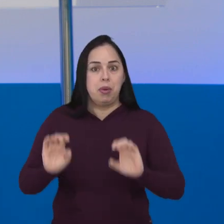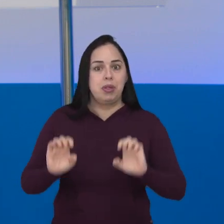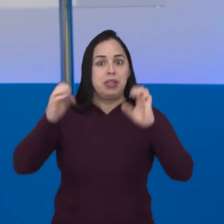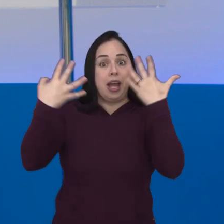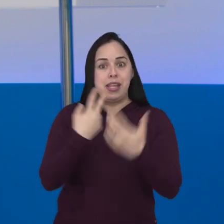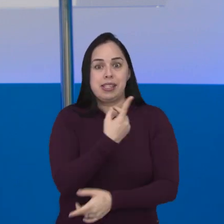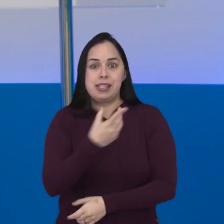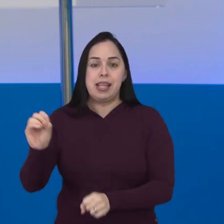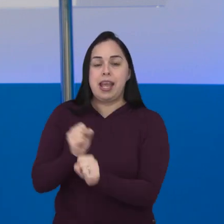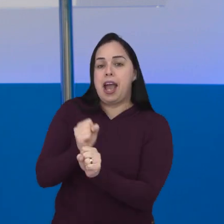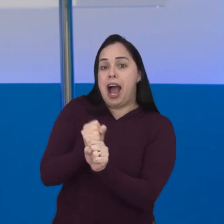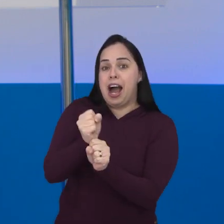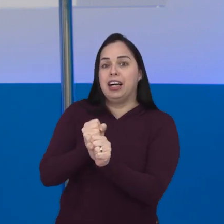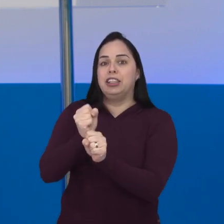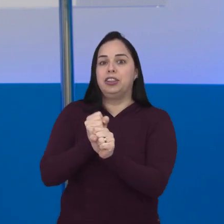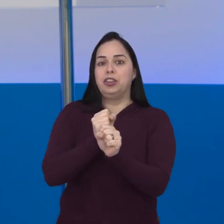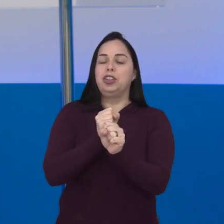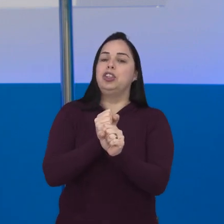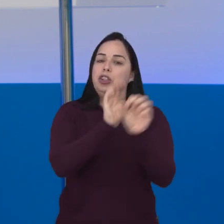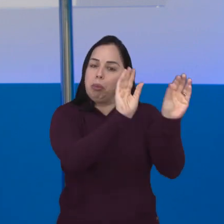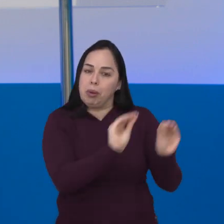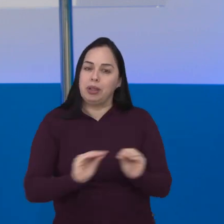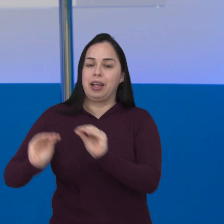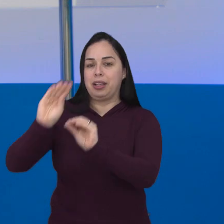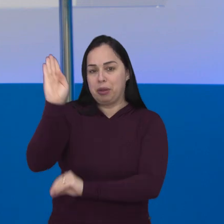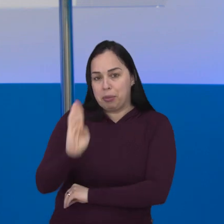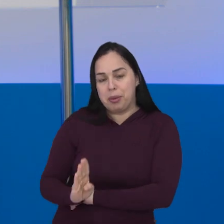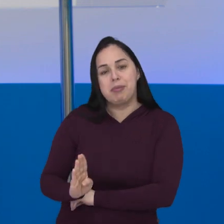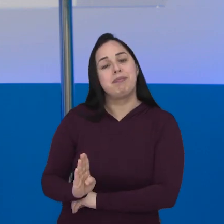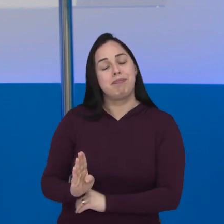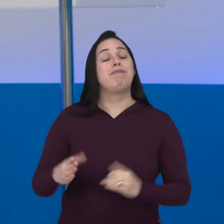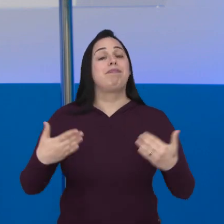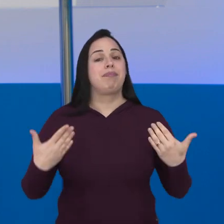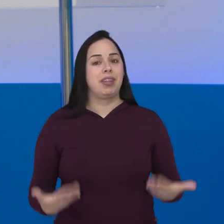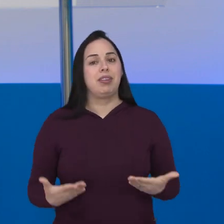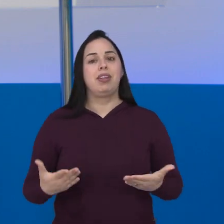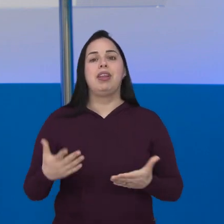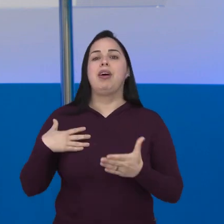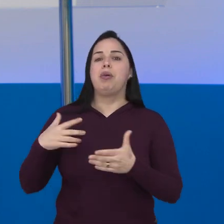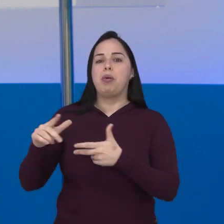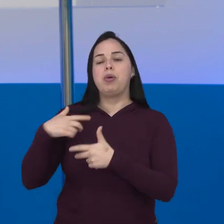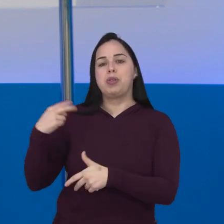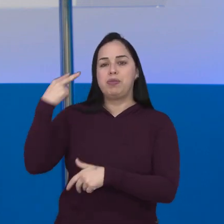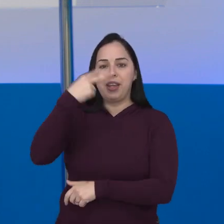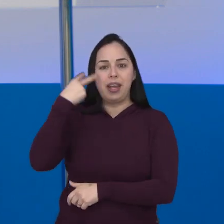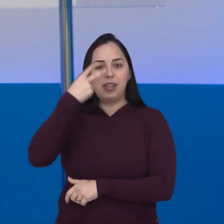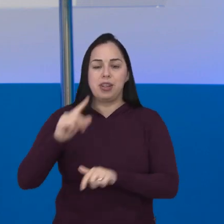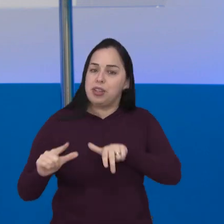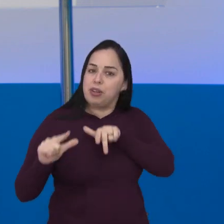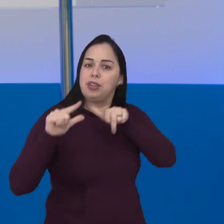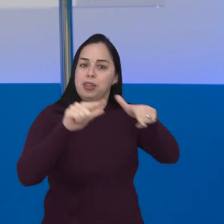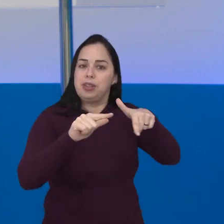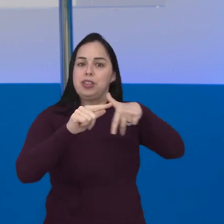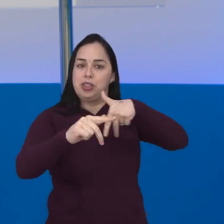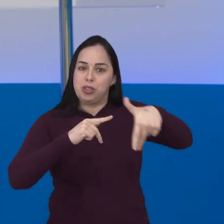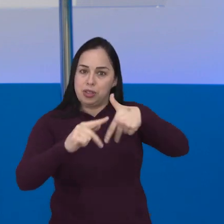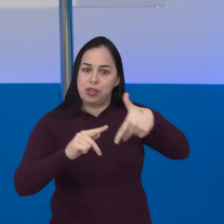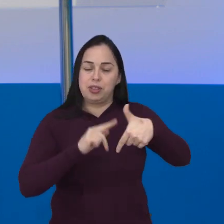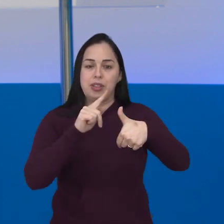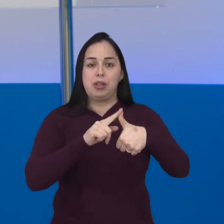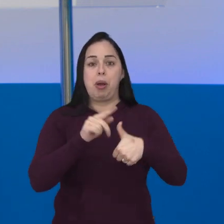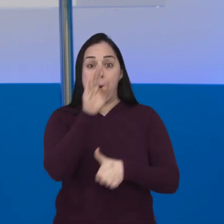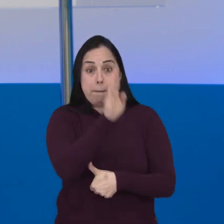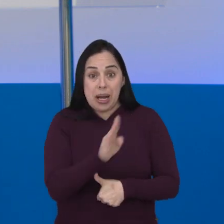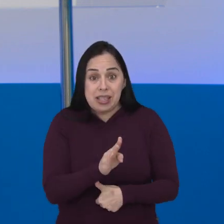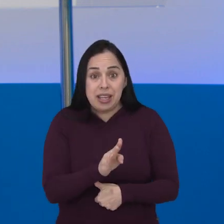de São José para celebrar os mais de 100 anos da imigração japonesa no nosso país. Na ocasião, o Legislativo ainda concedeu